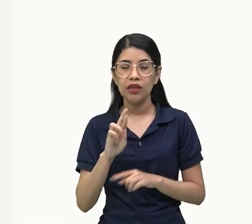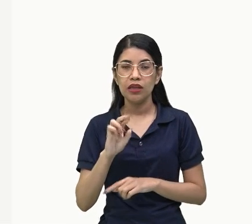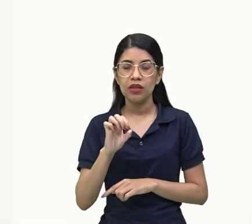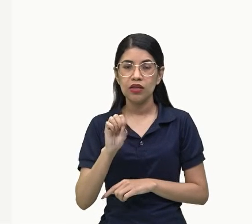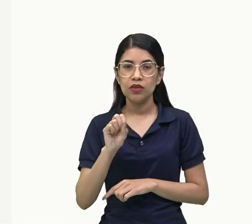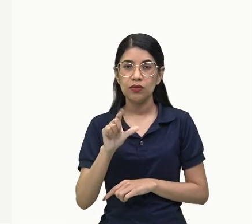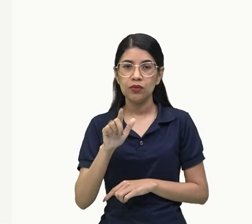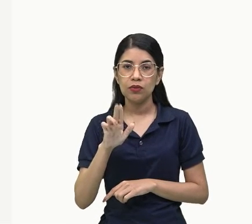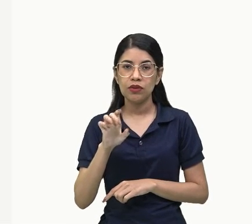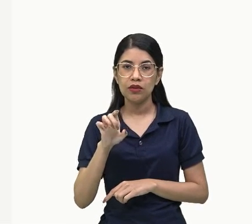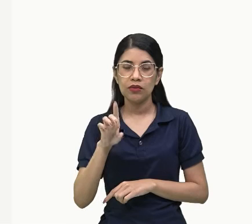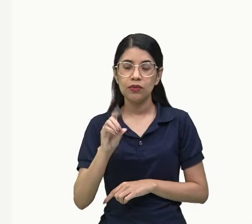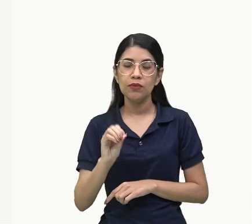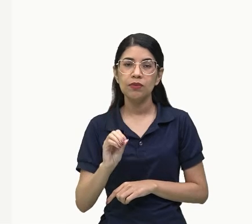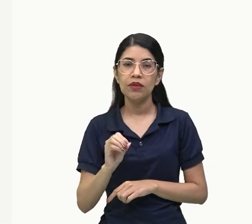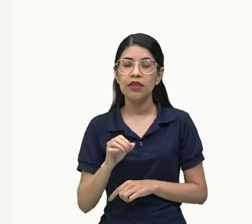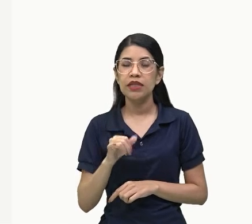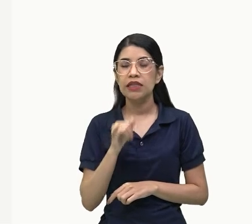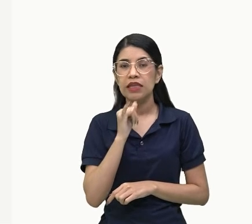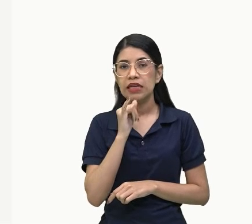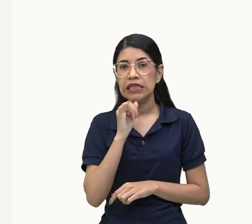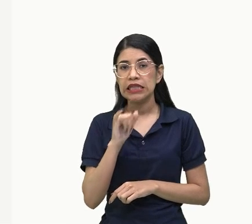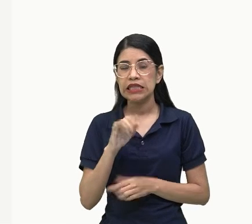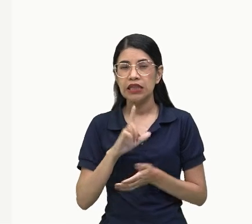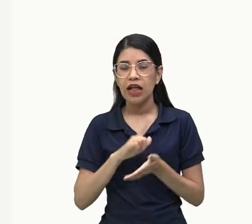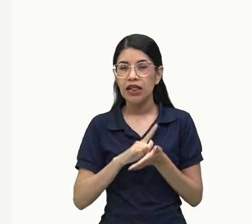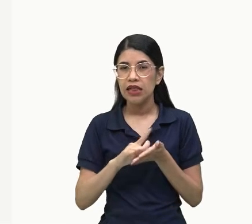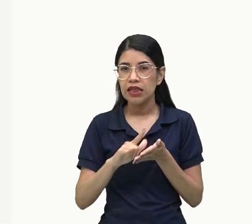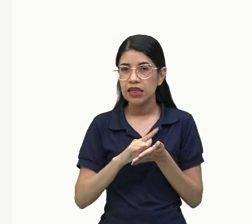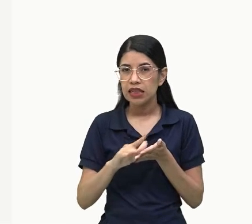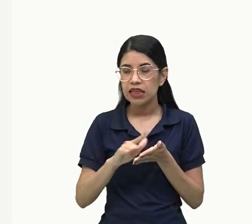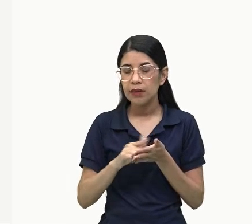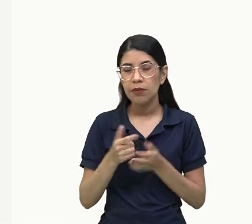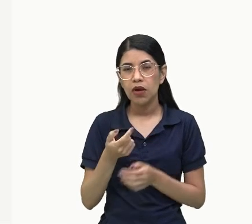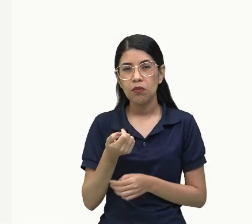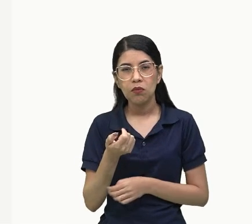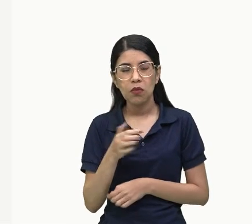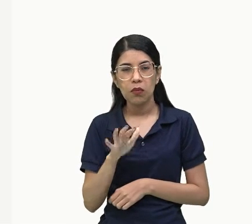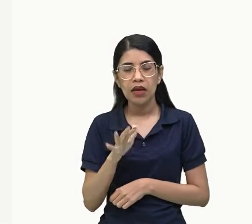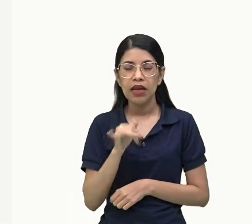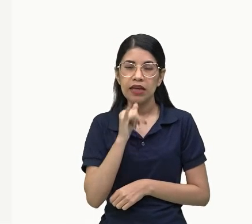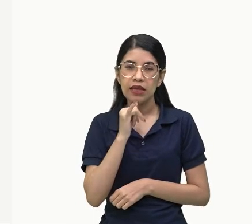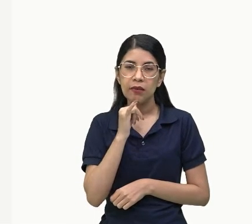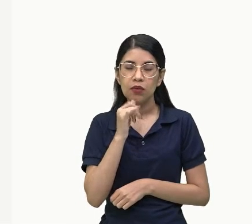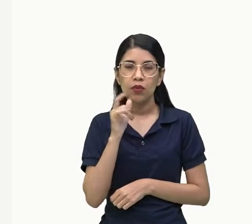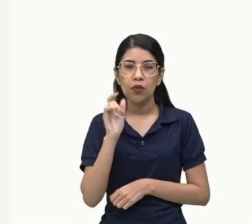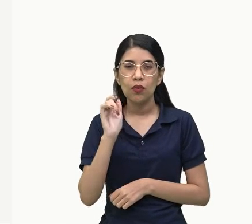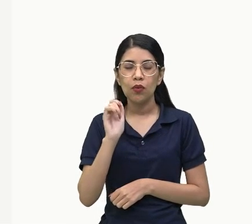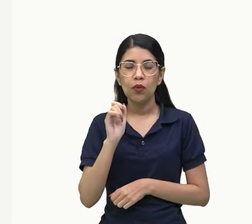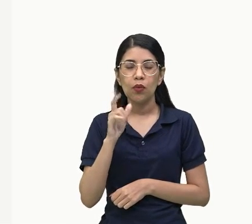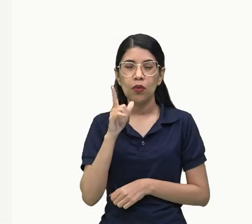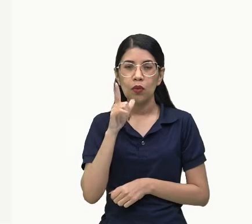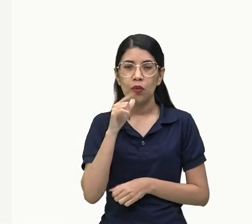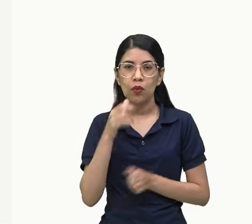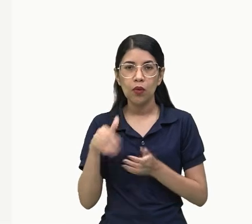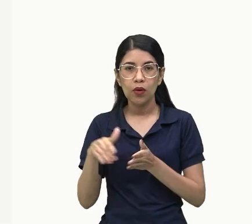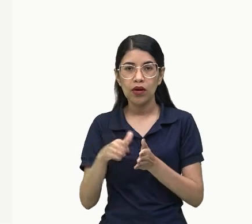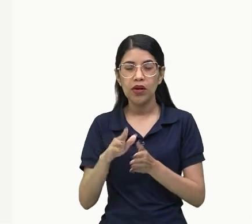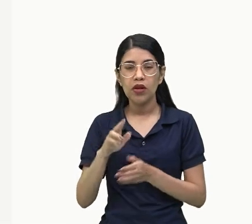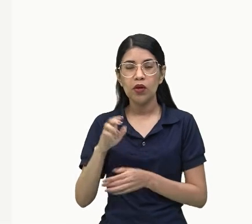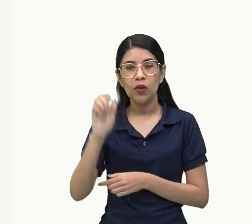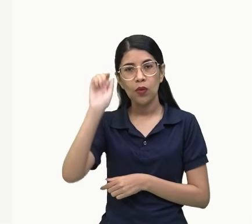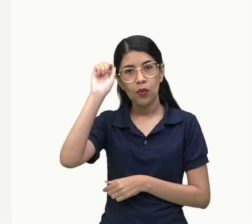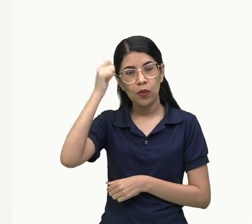Se ela estiver límpida ou menos límpida, né? As águas do Rio Negro, por exemplo, são um meio